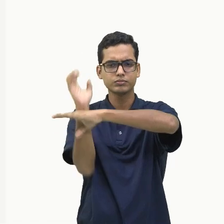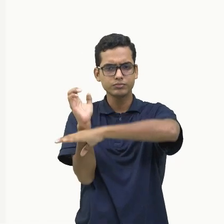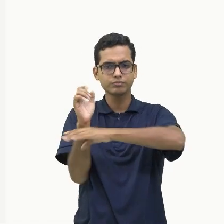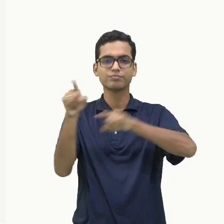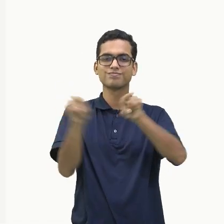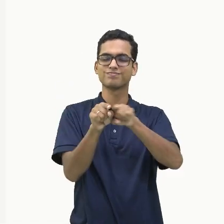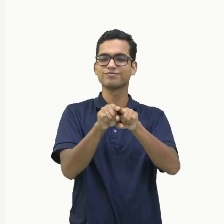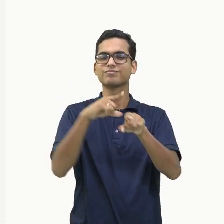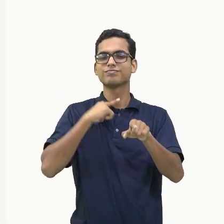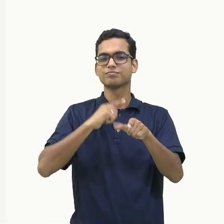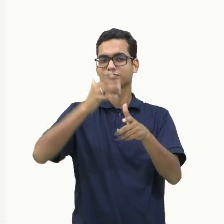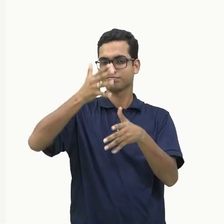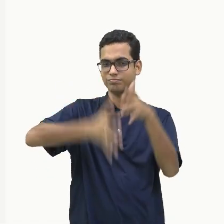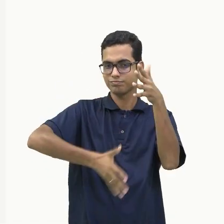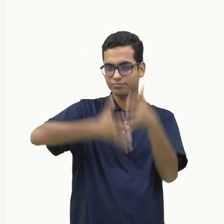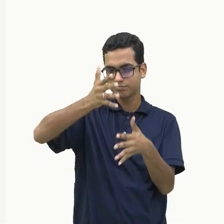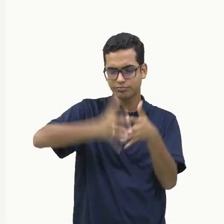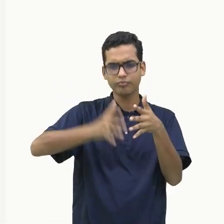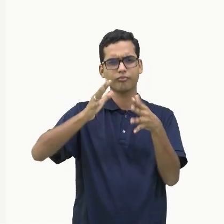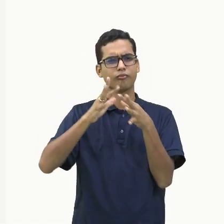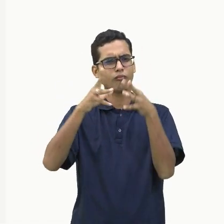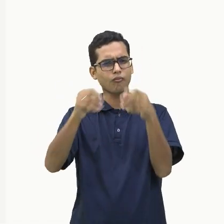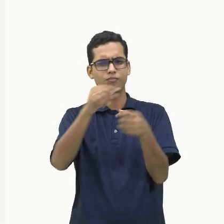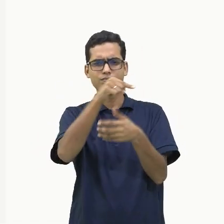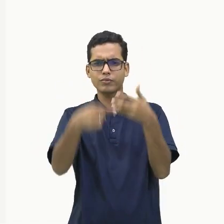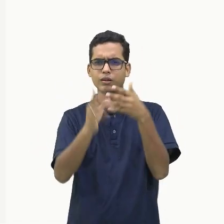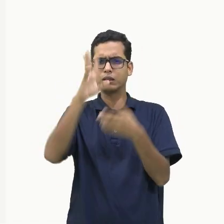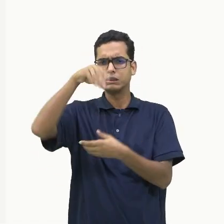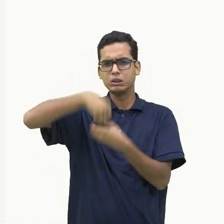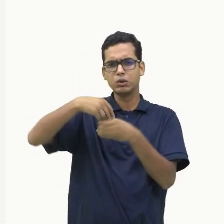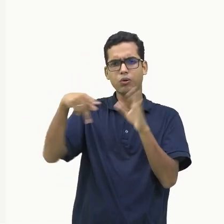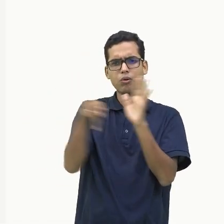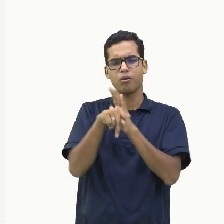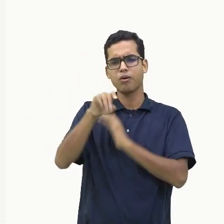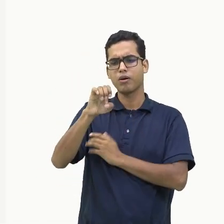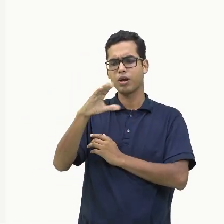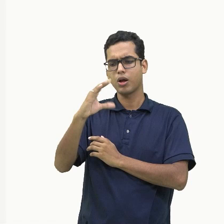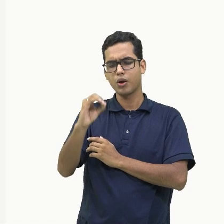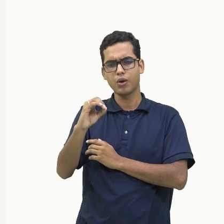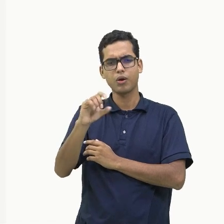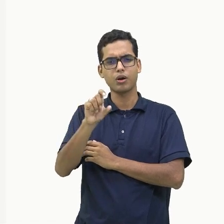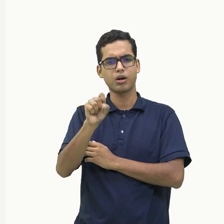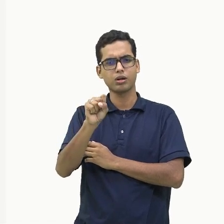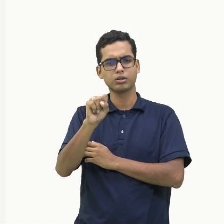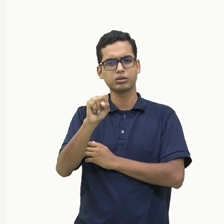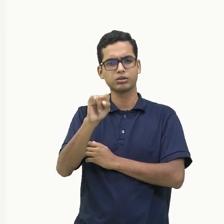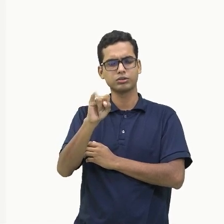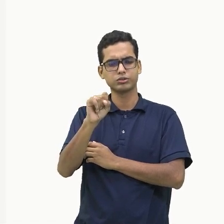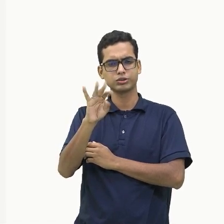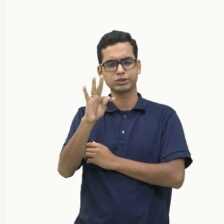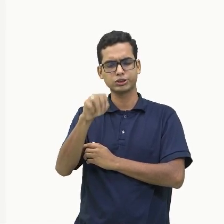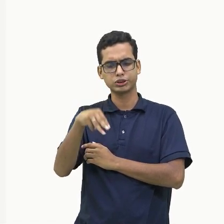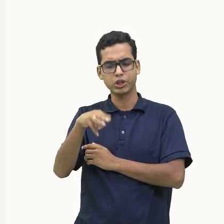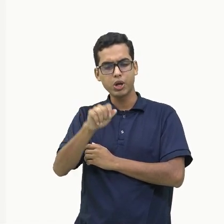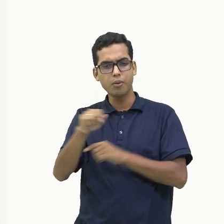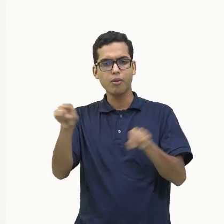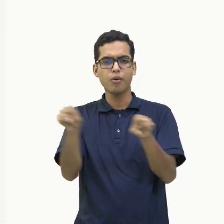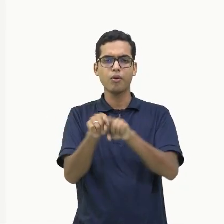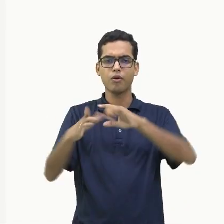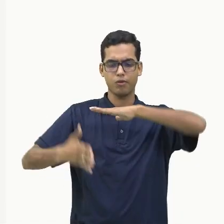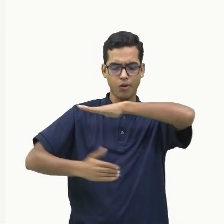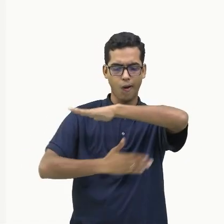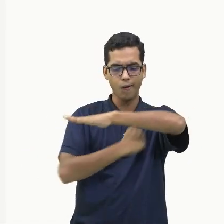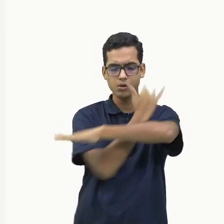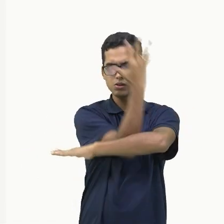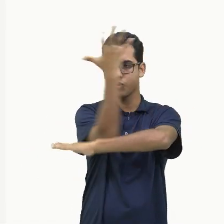todos os itens que compõem aquele ecossistema, eles contribuem para o equilíbrio de todo aquele ambiente. Além